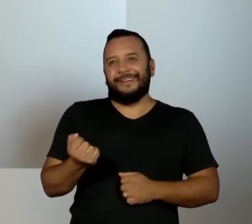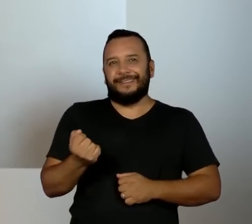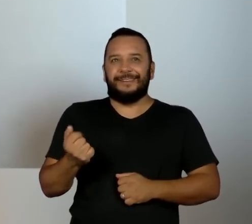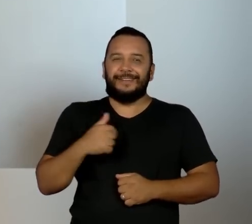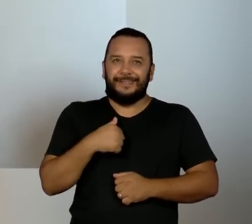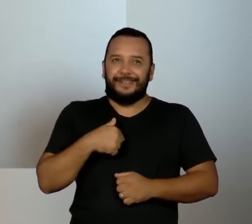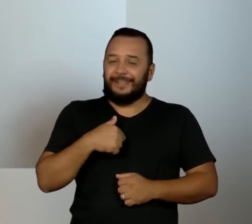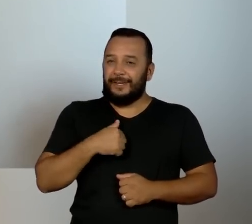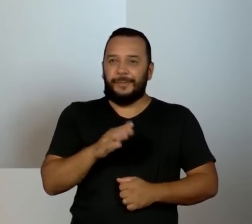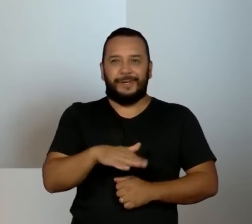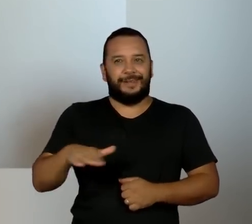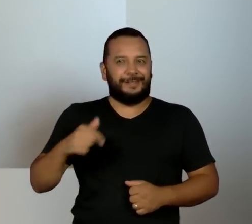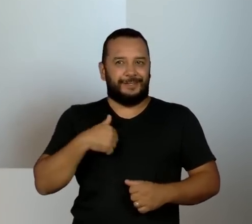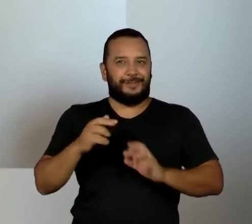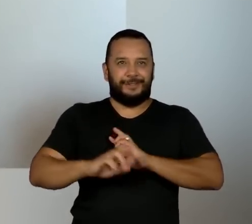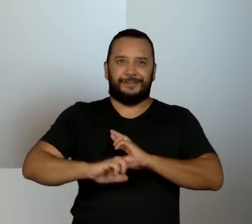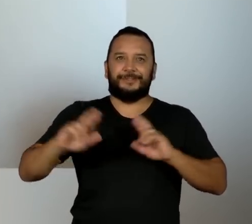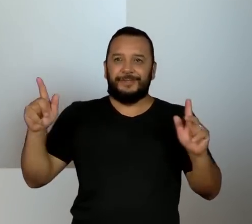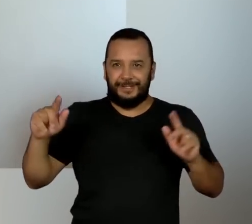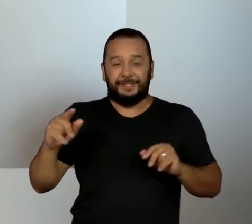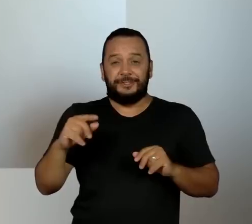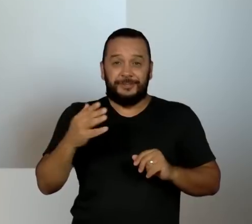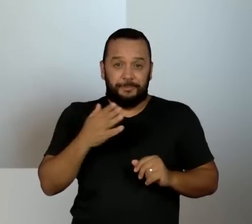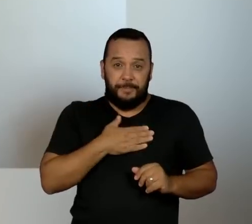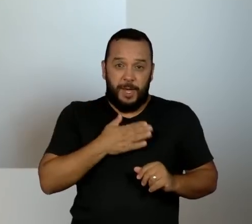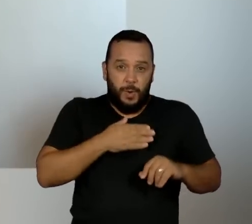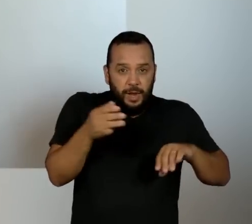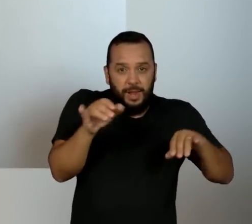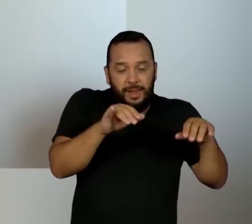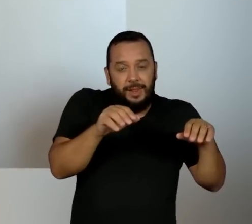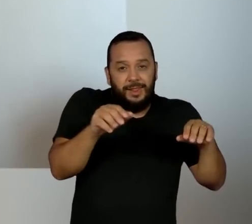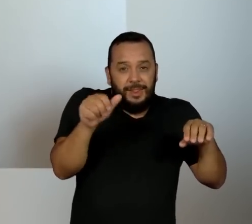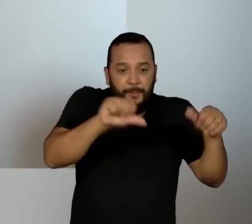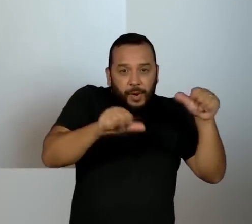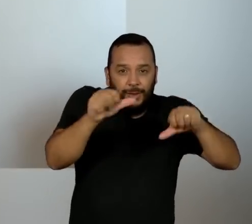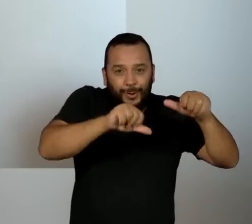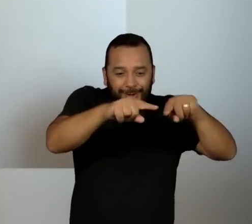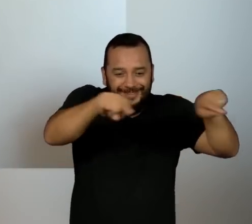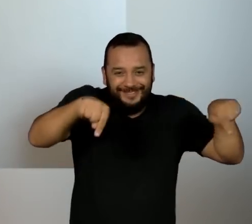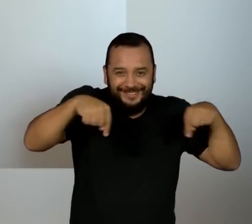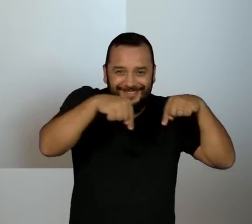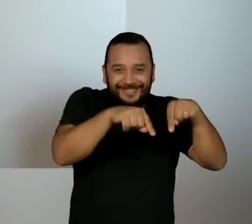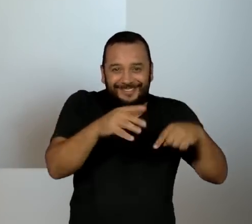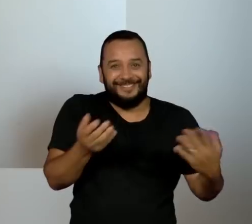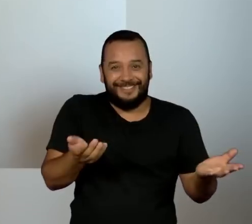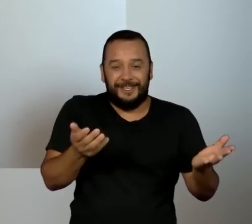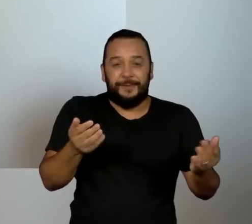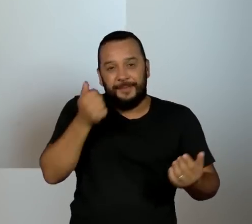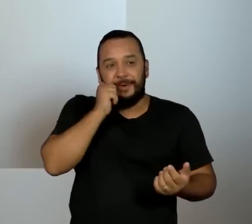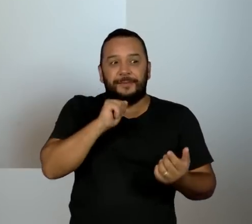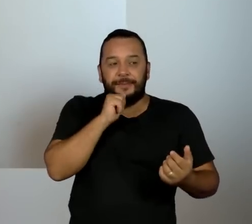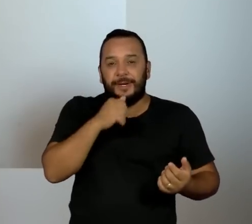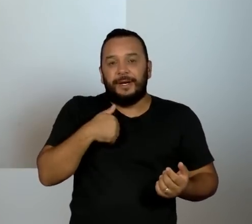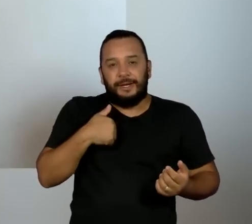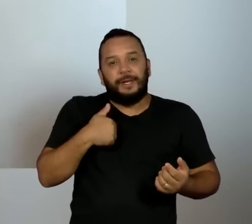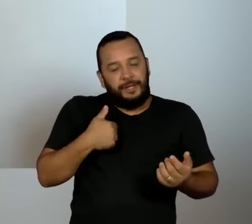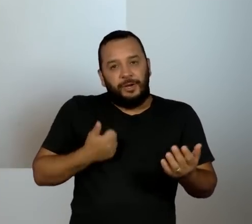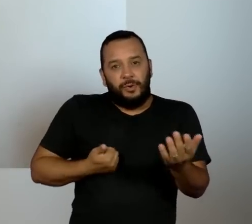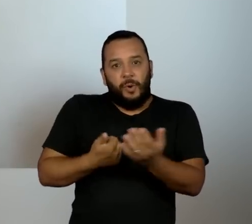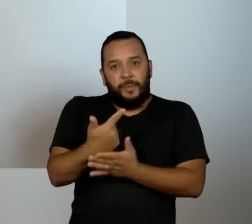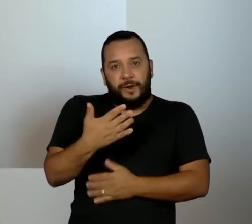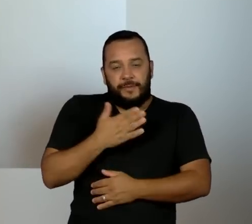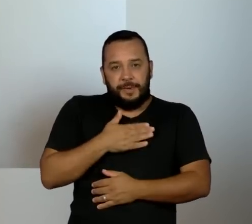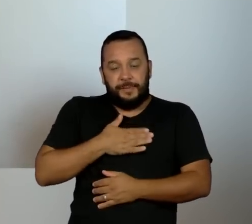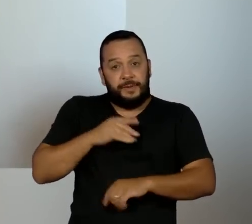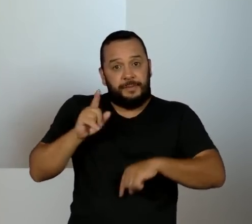assim diferente mesmo. Tinha um laboratóriozinho, a minha mãe inclusive comprava alguns acessórios,